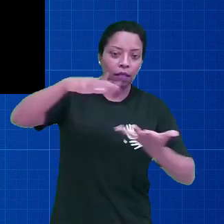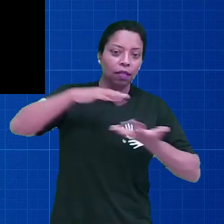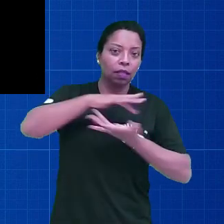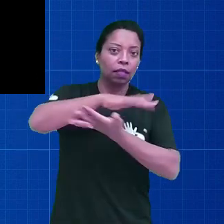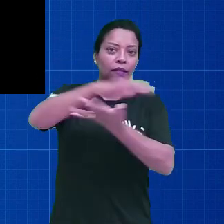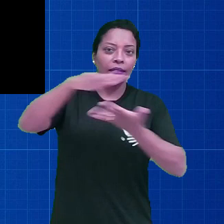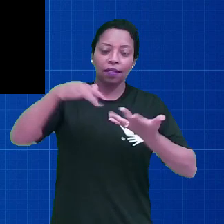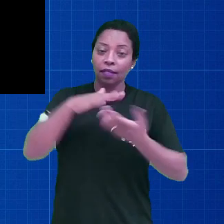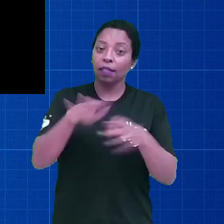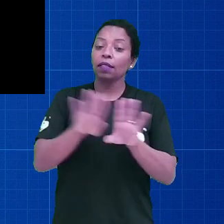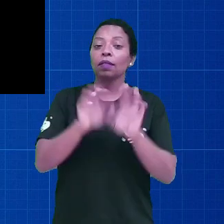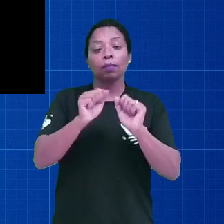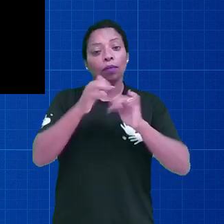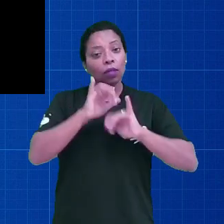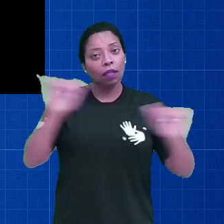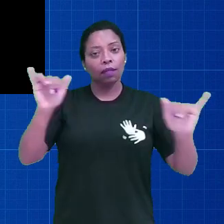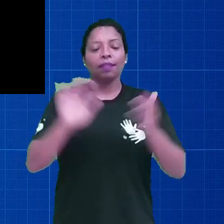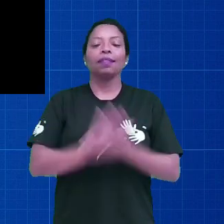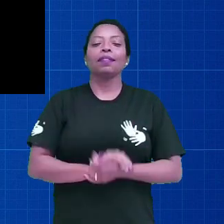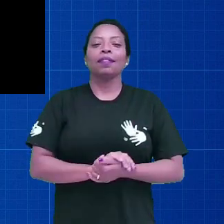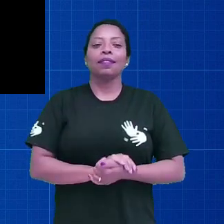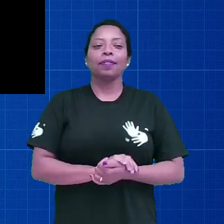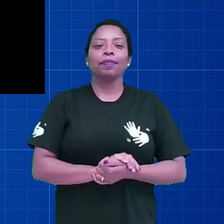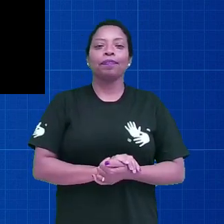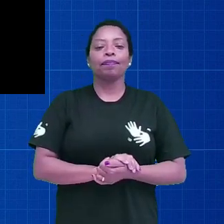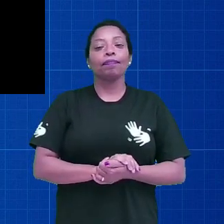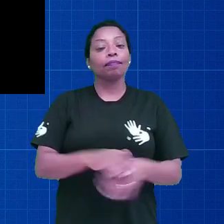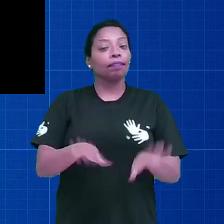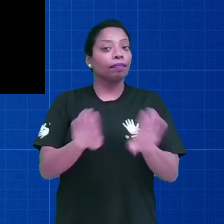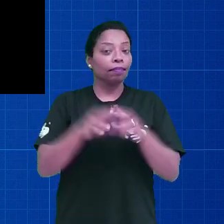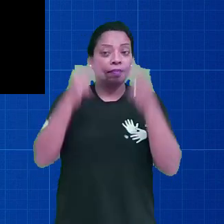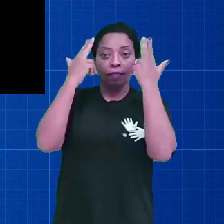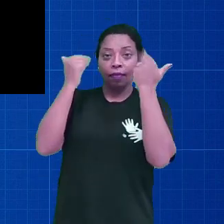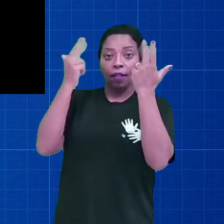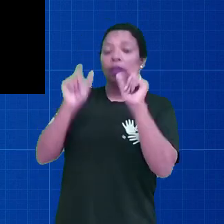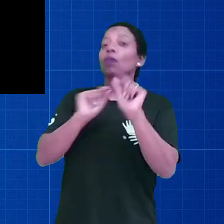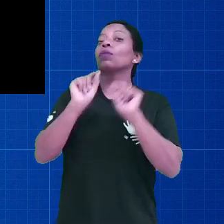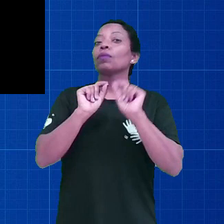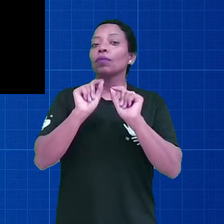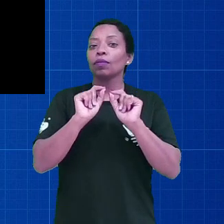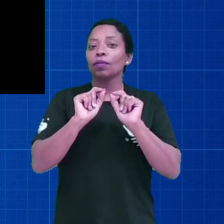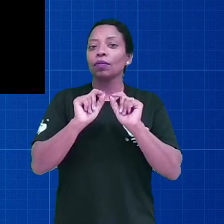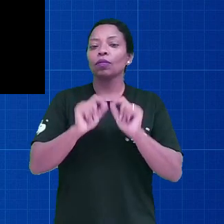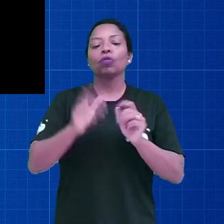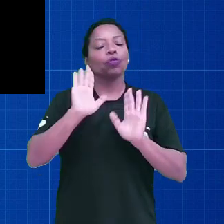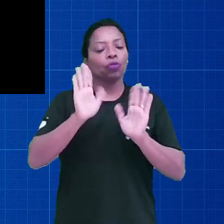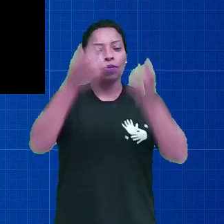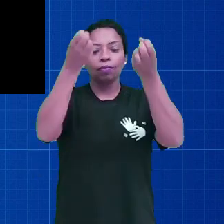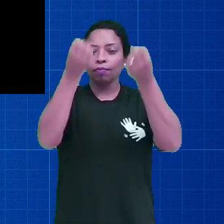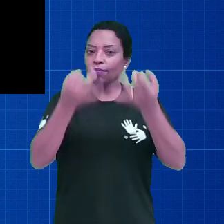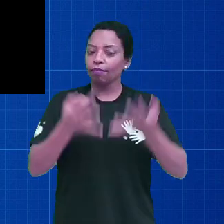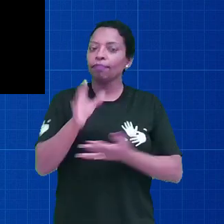transmitir, né, parte dessa energia. Causas naturais, então, nós comentamos